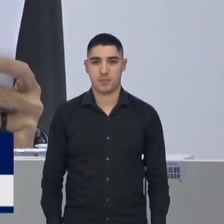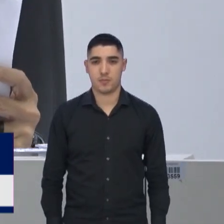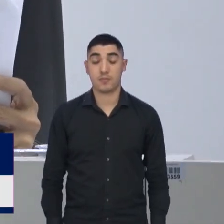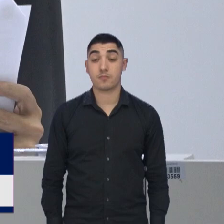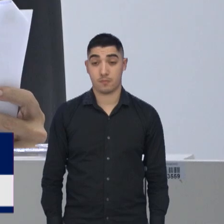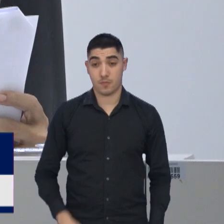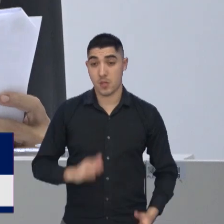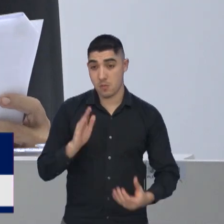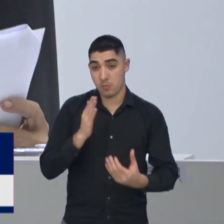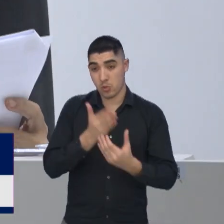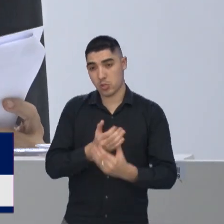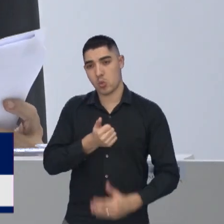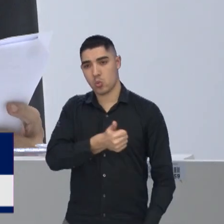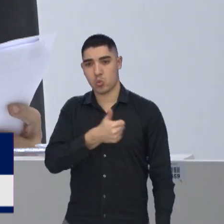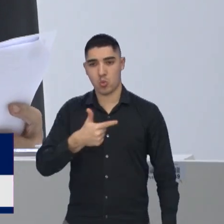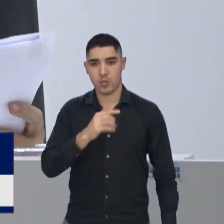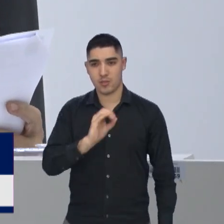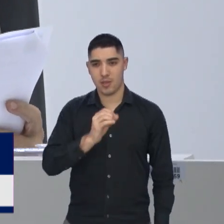Processo número